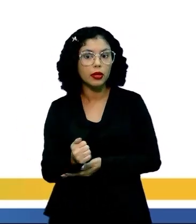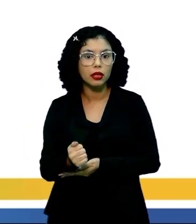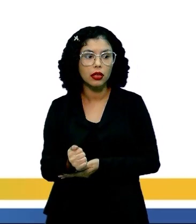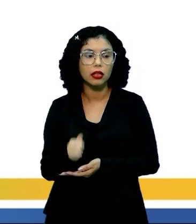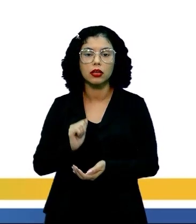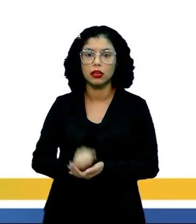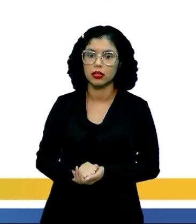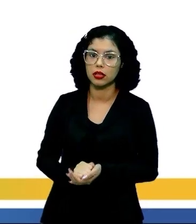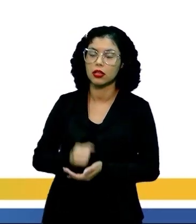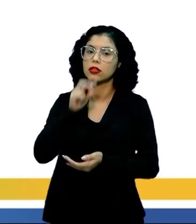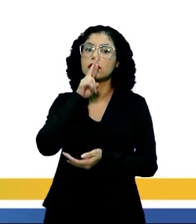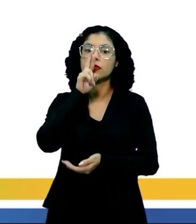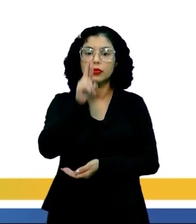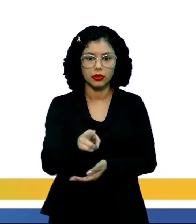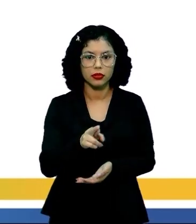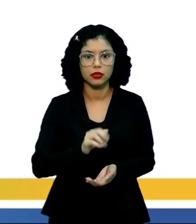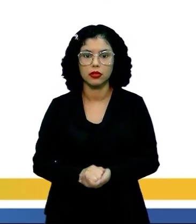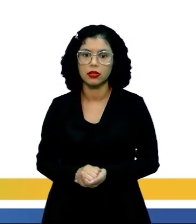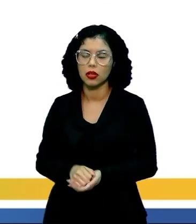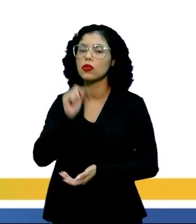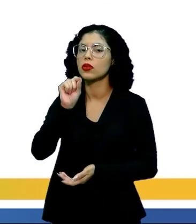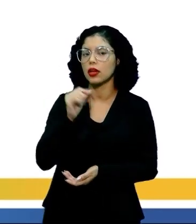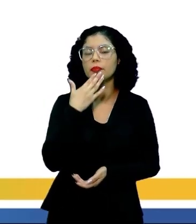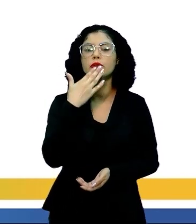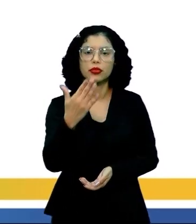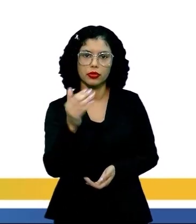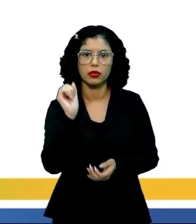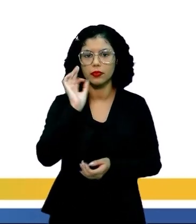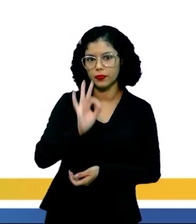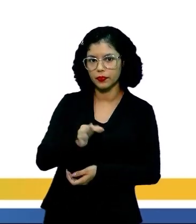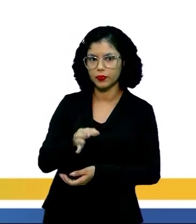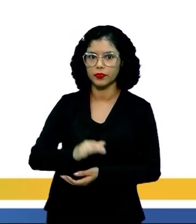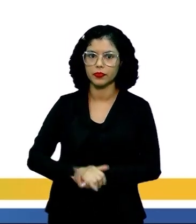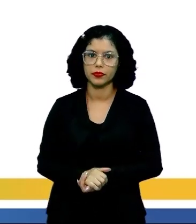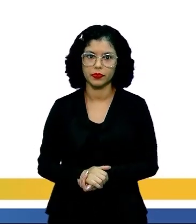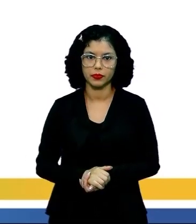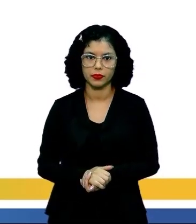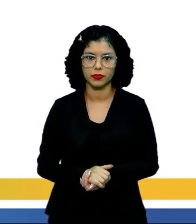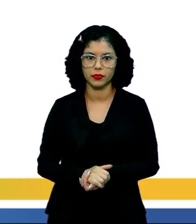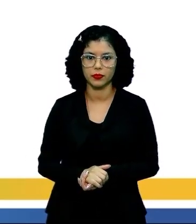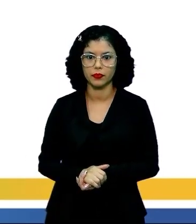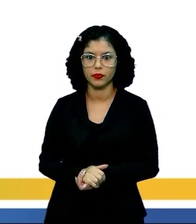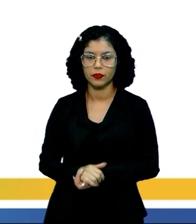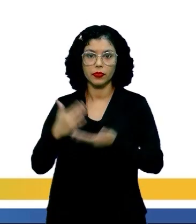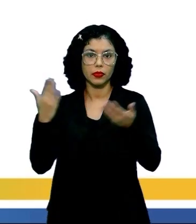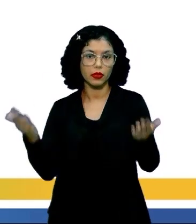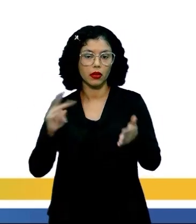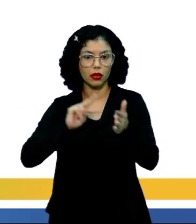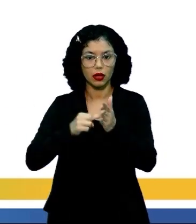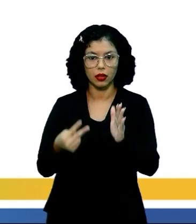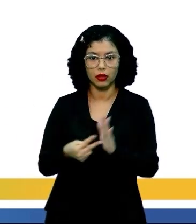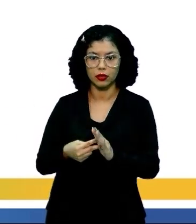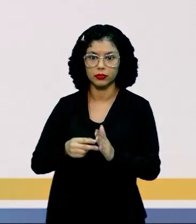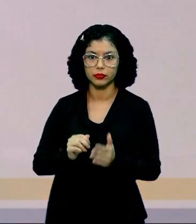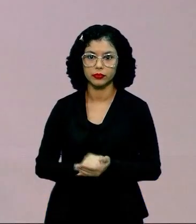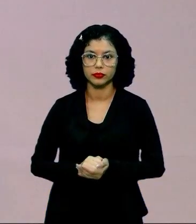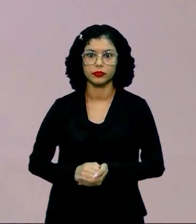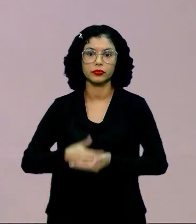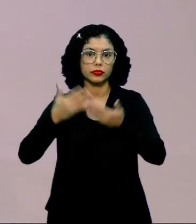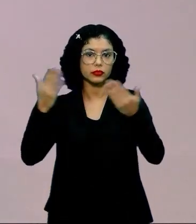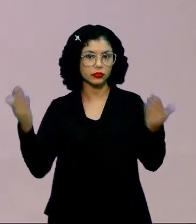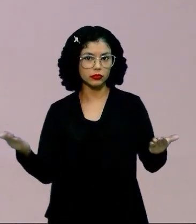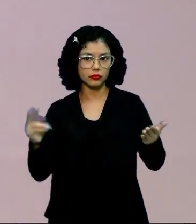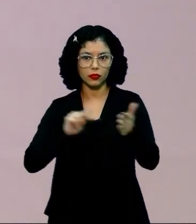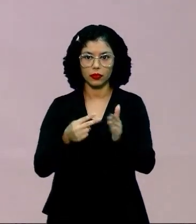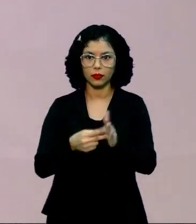acerca da conta, tá? E do que ela pede, certinho? Ok? O que que significa isso, então?